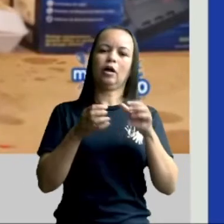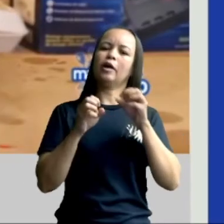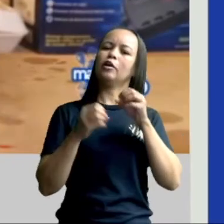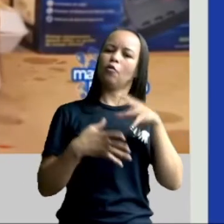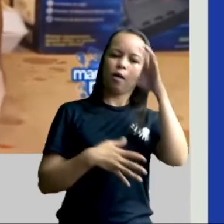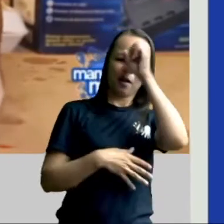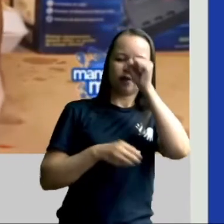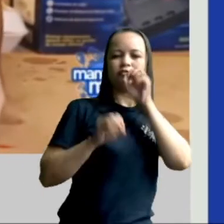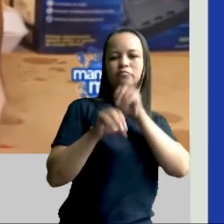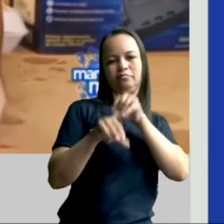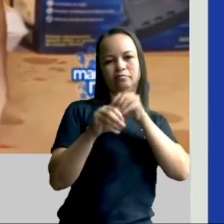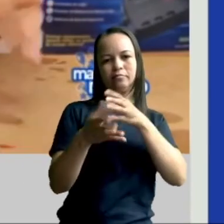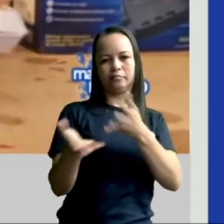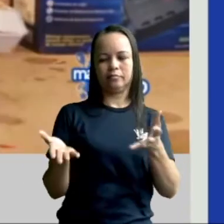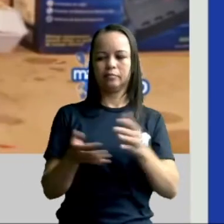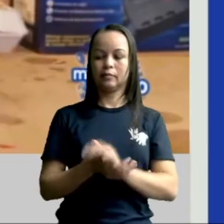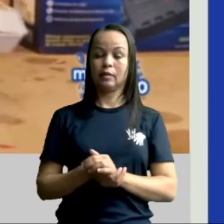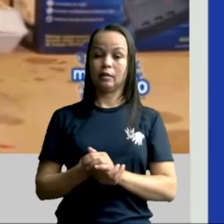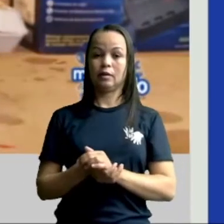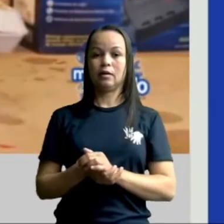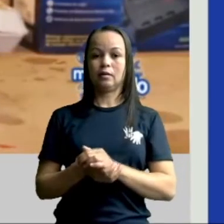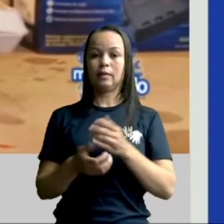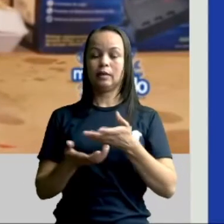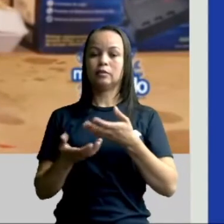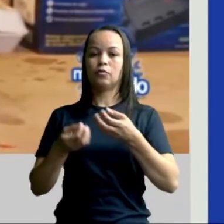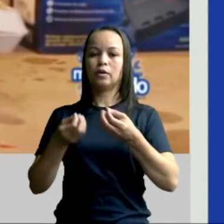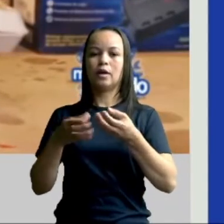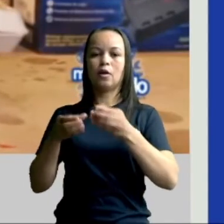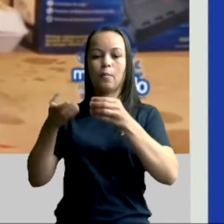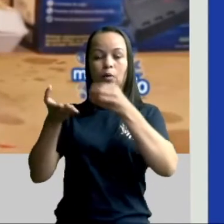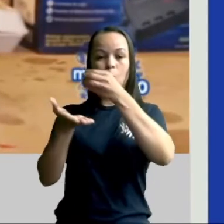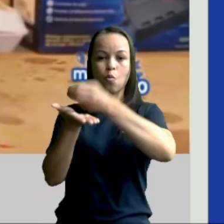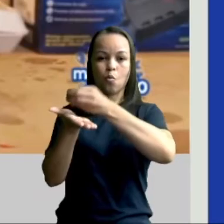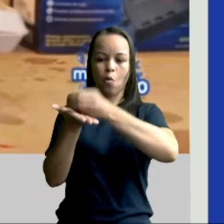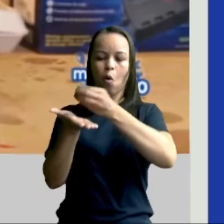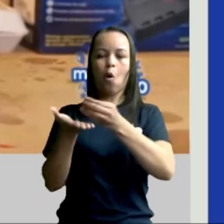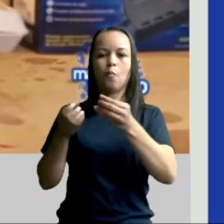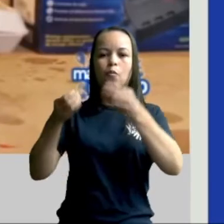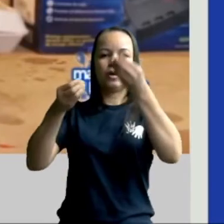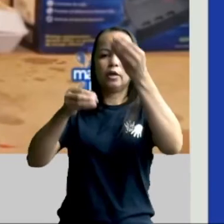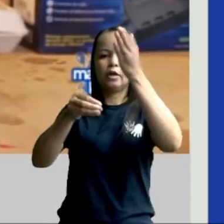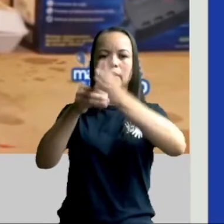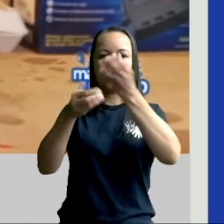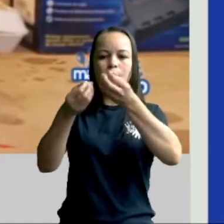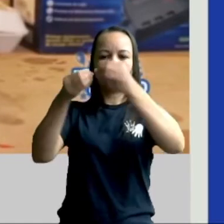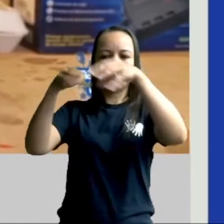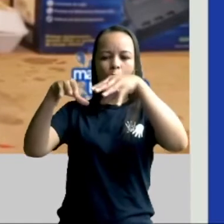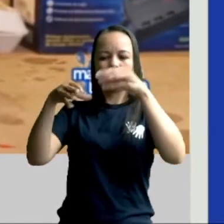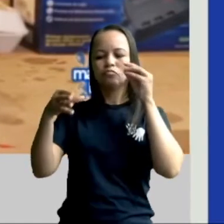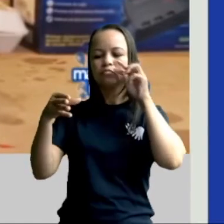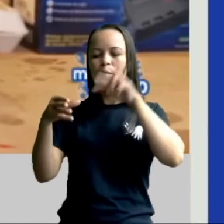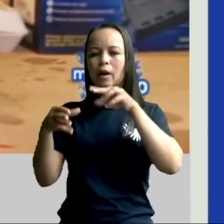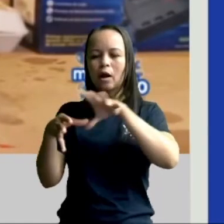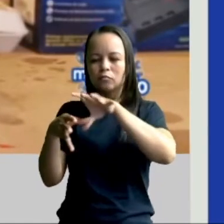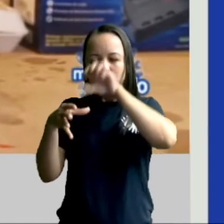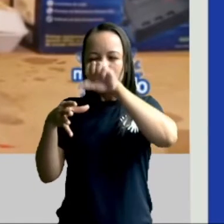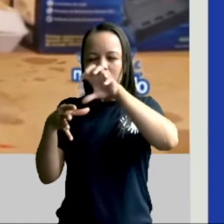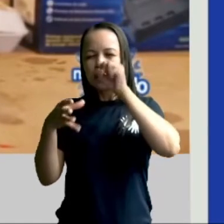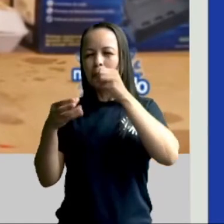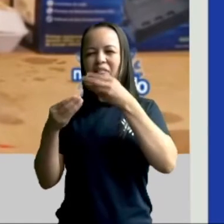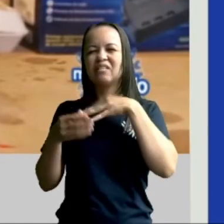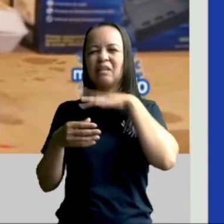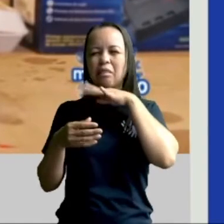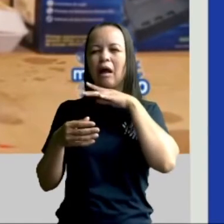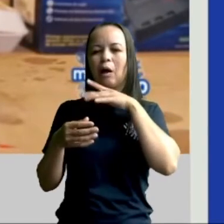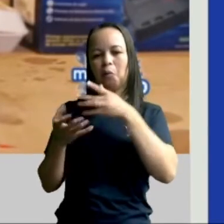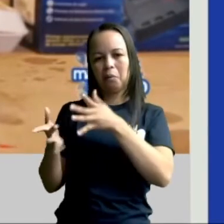ensinar. Primeiro passo é quebrar os ovos dentro de um copo. Por que você tem que fazer isso? Porque você tem que dar uma cheiradinha e ver se o ovo não está estragado